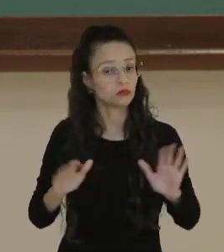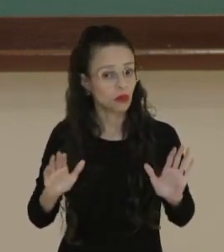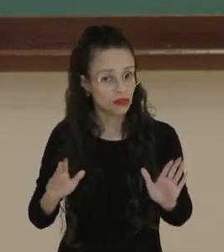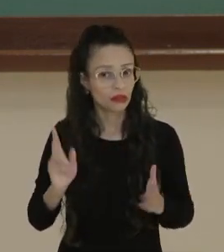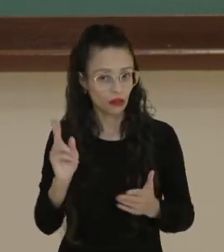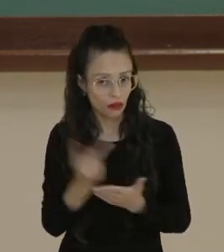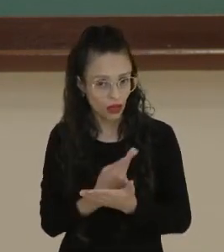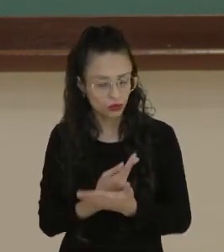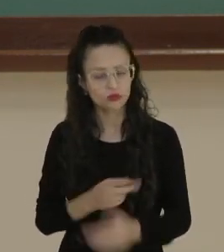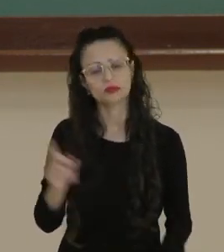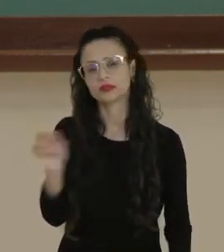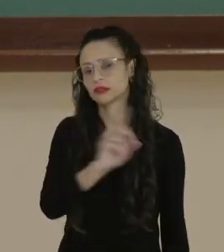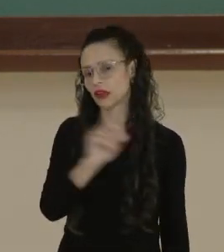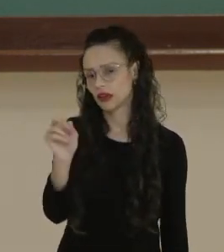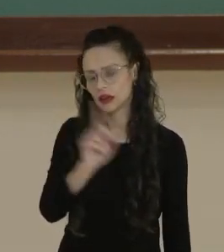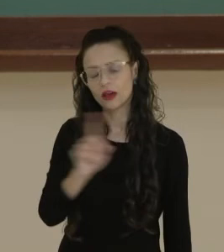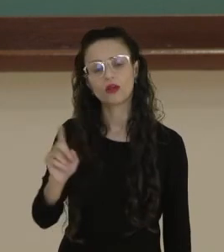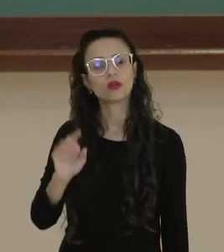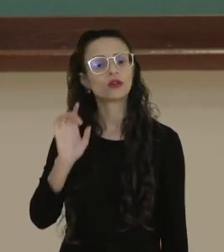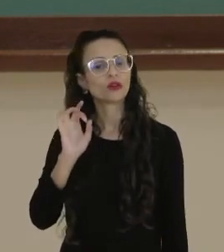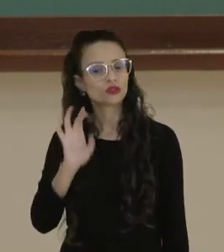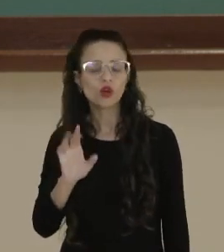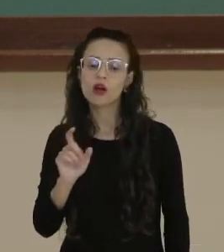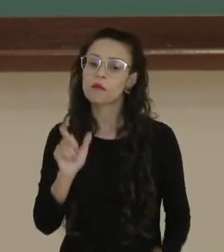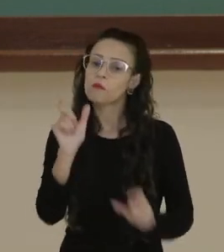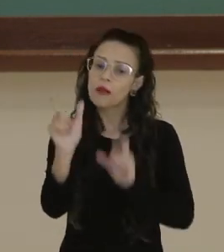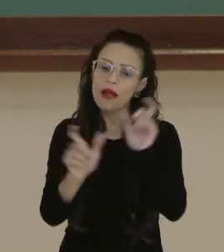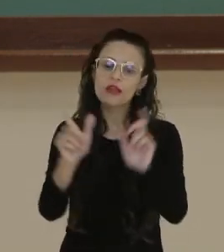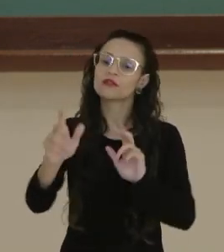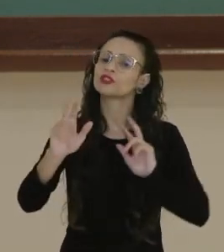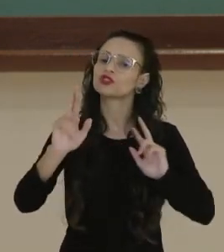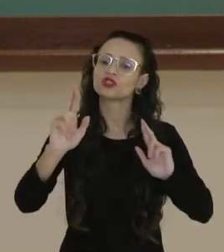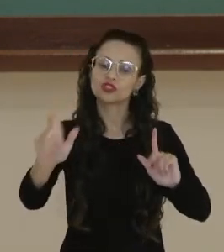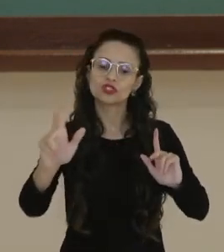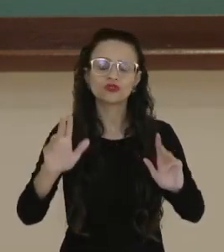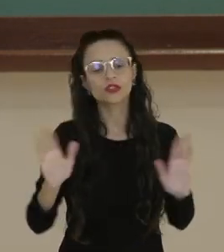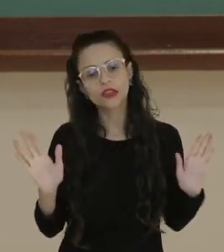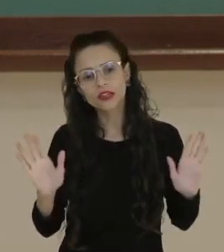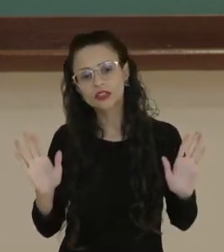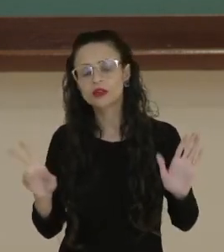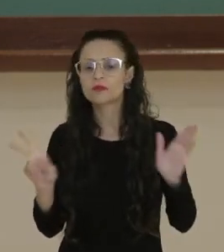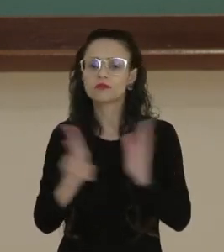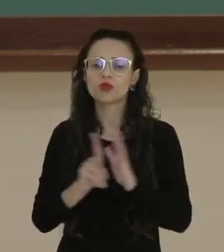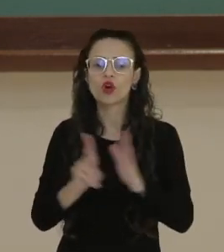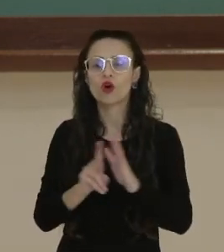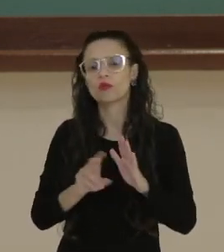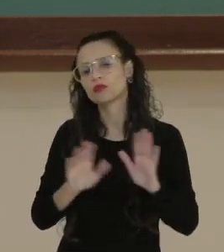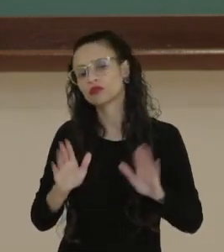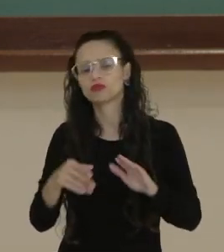está errado. Você só, às vezes, não usou as palavras que são, entre aspas, ditas de uso